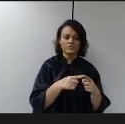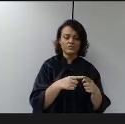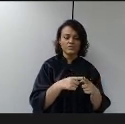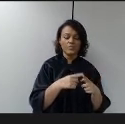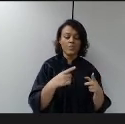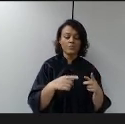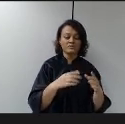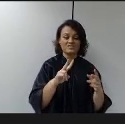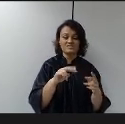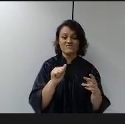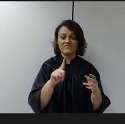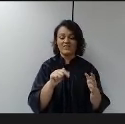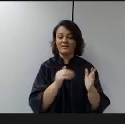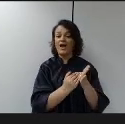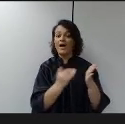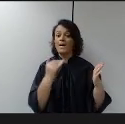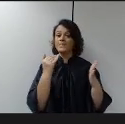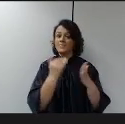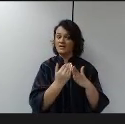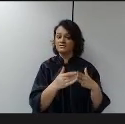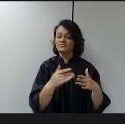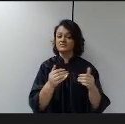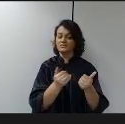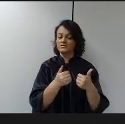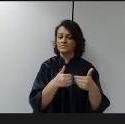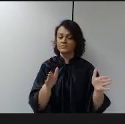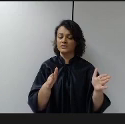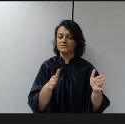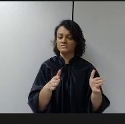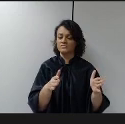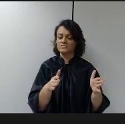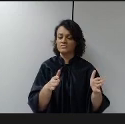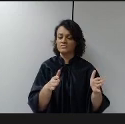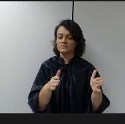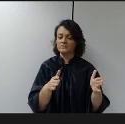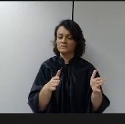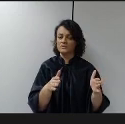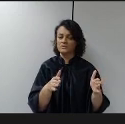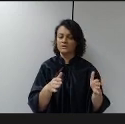no precedente do, STF, o RE